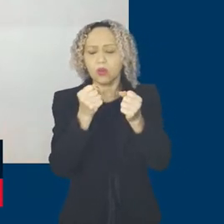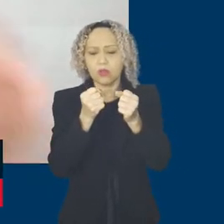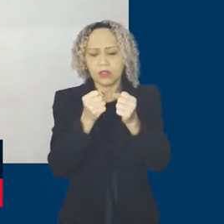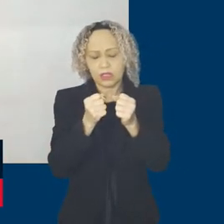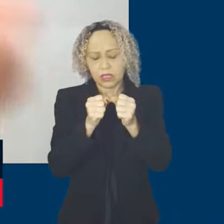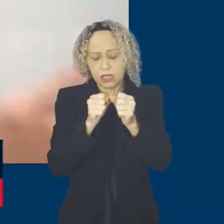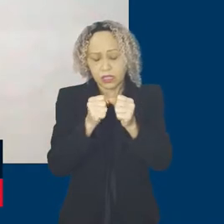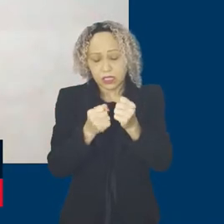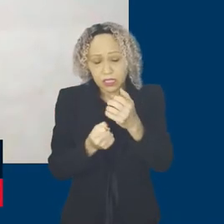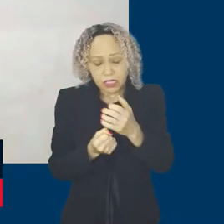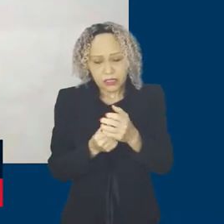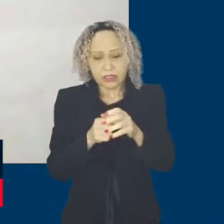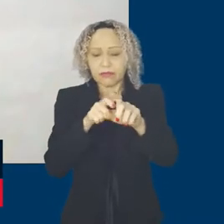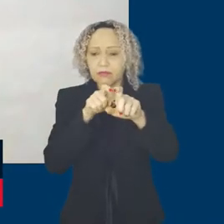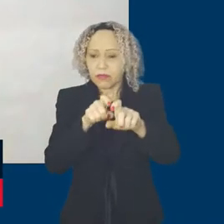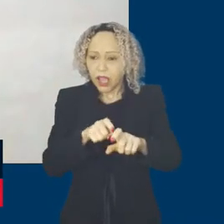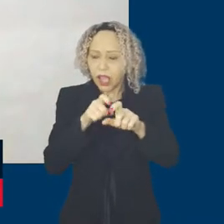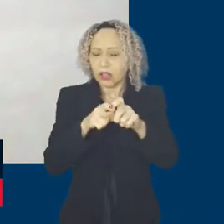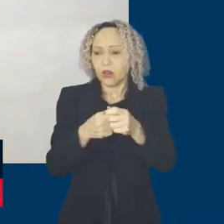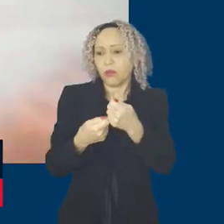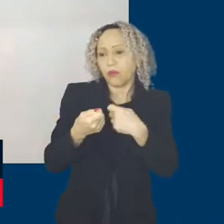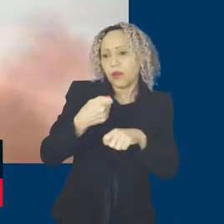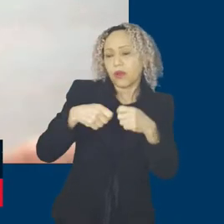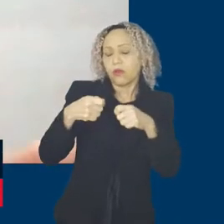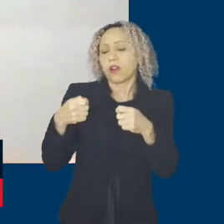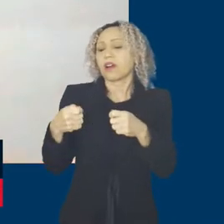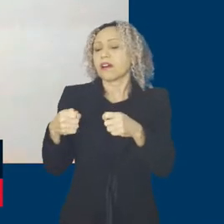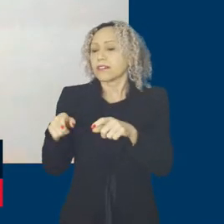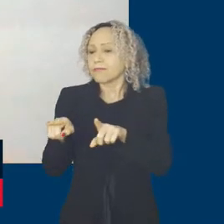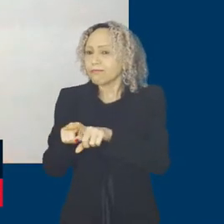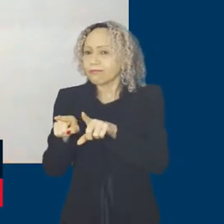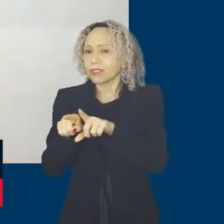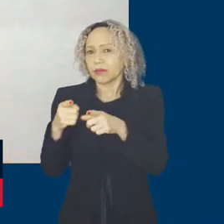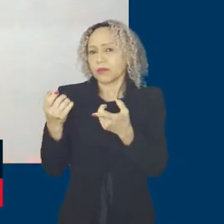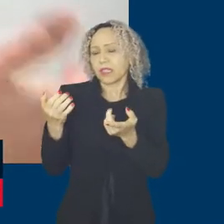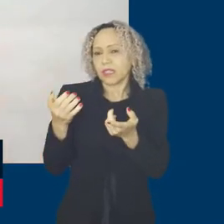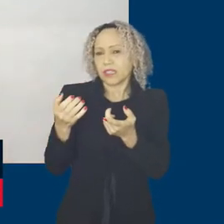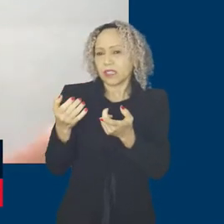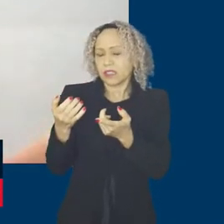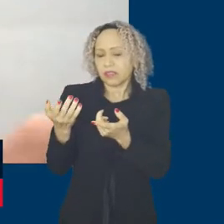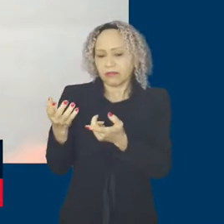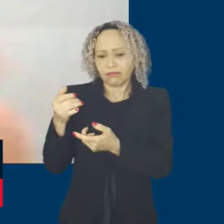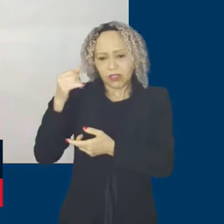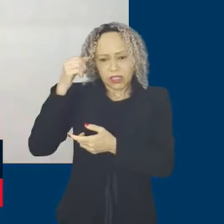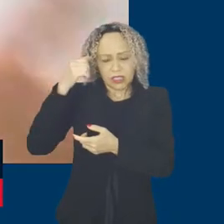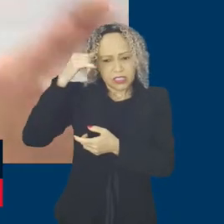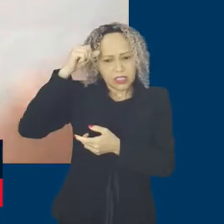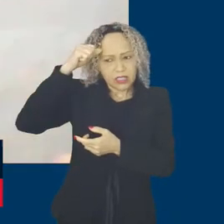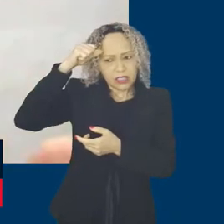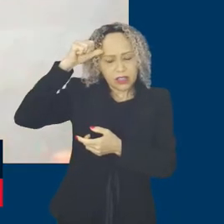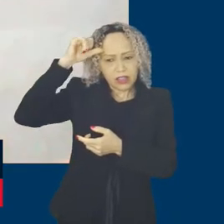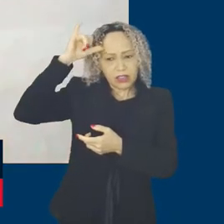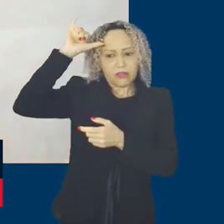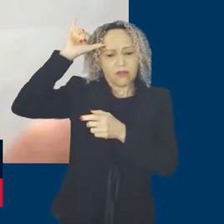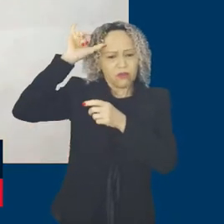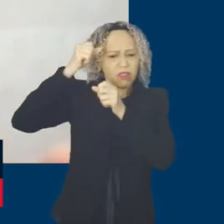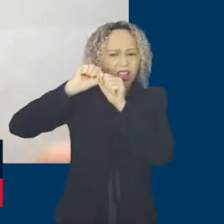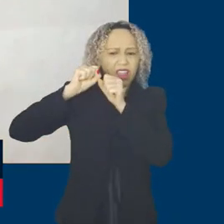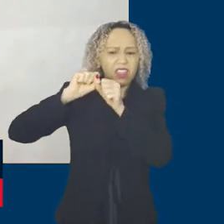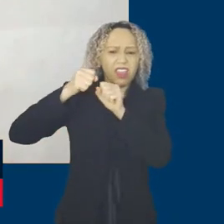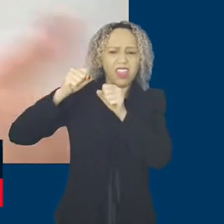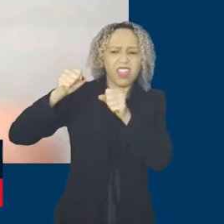pode fazer esse mesmo debate para outros setores que se considere estratégico, no caso, transitar para uma